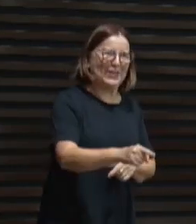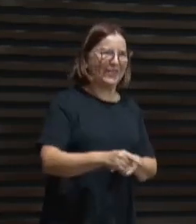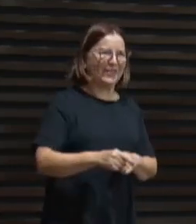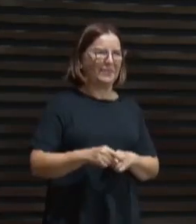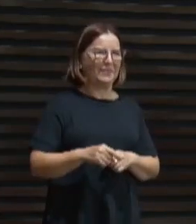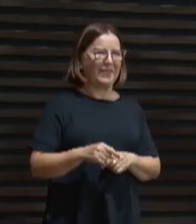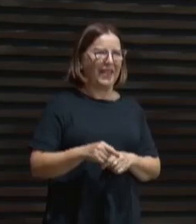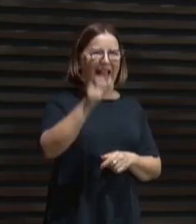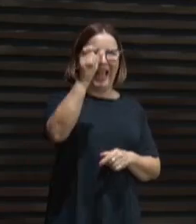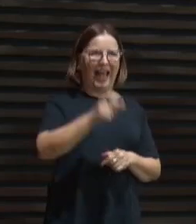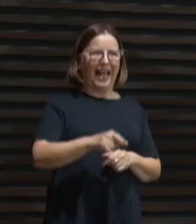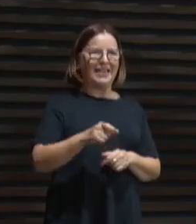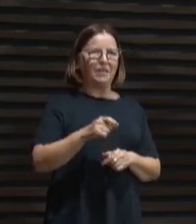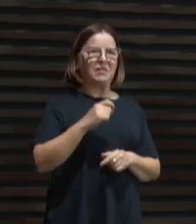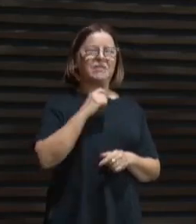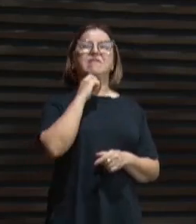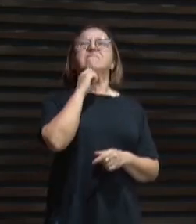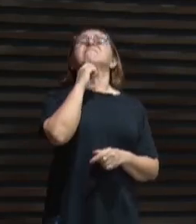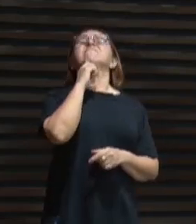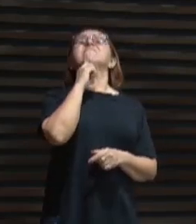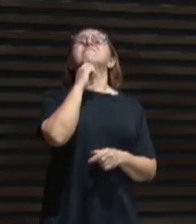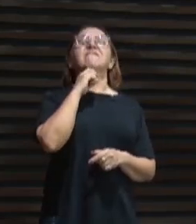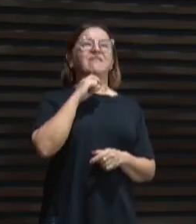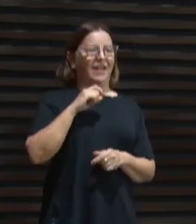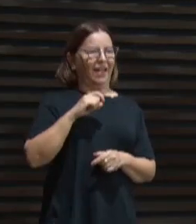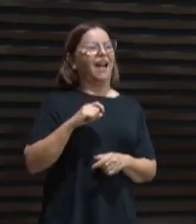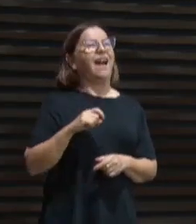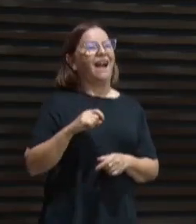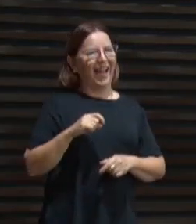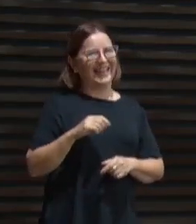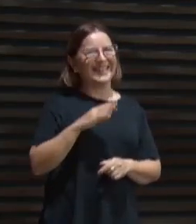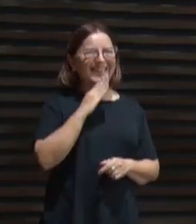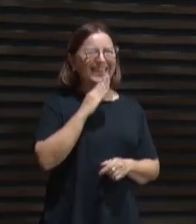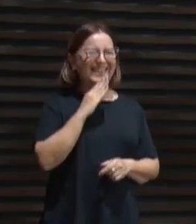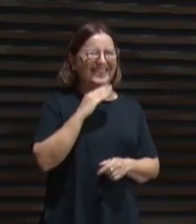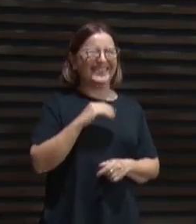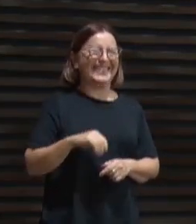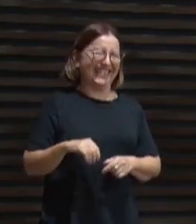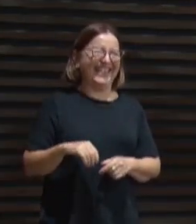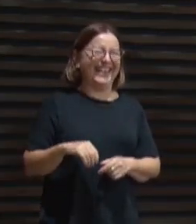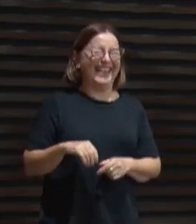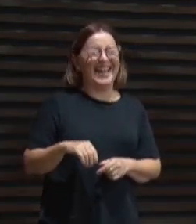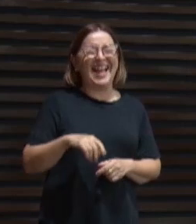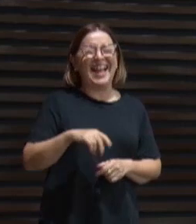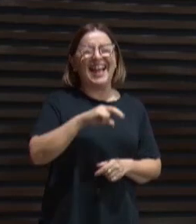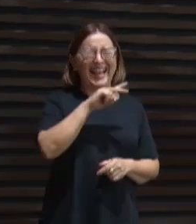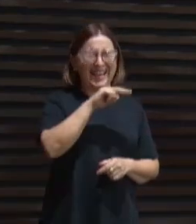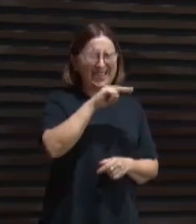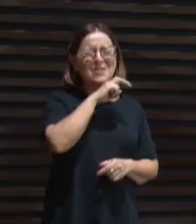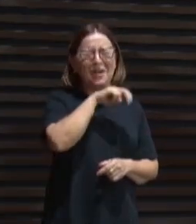Levantou a cabeça, bateu o rabo, pode saber. Desce o cacete em cima, o que é cobra?